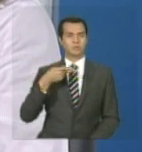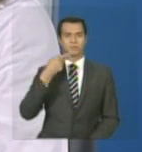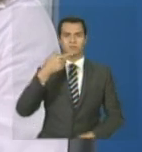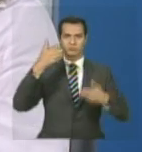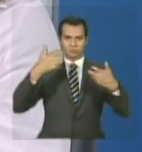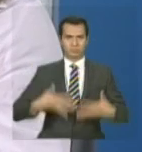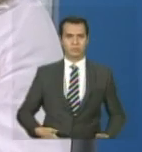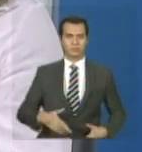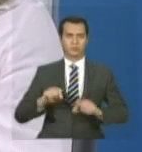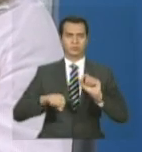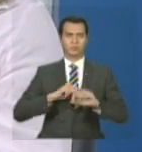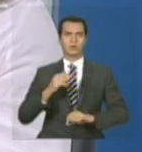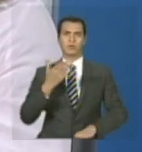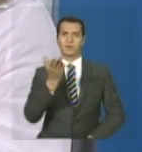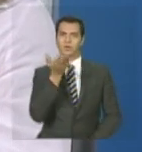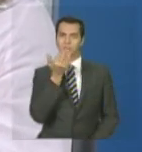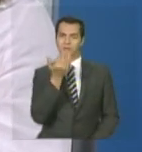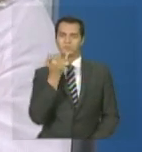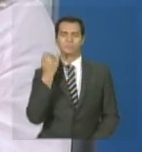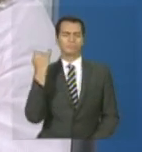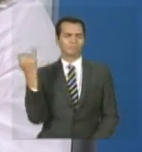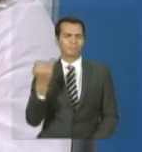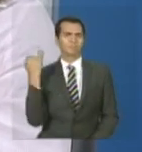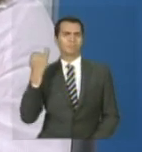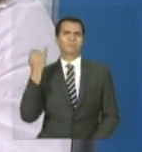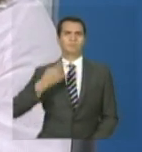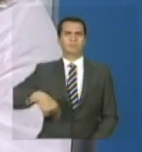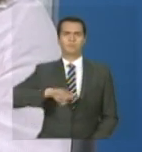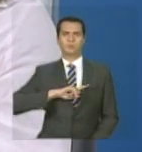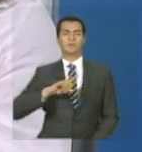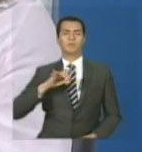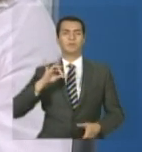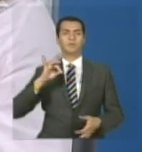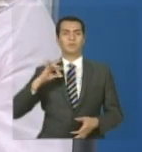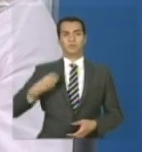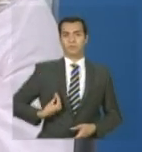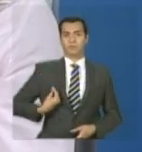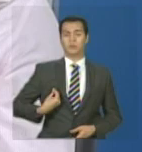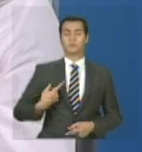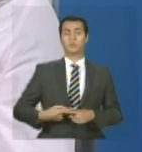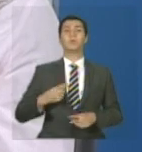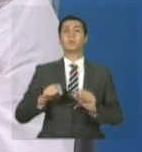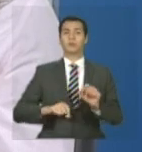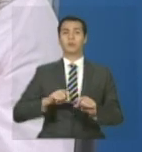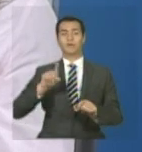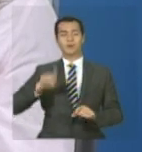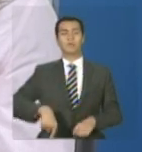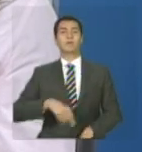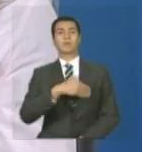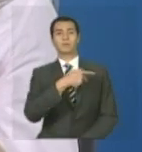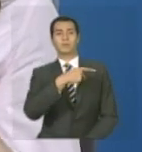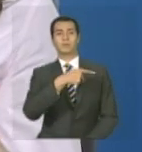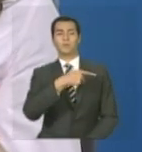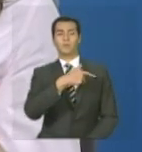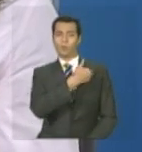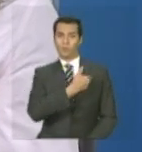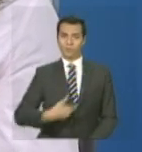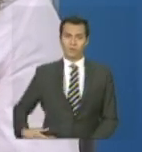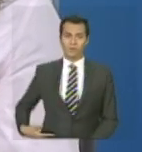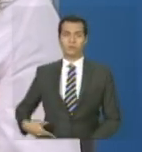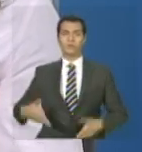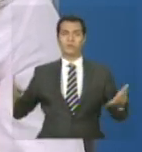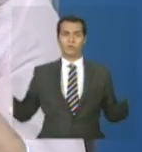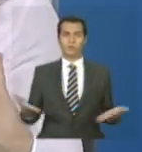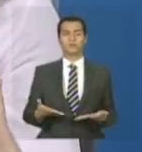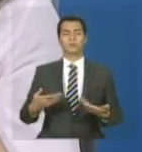é uma questão tão importante nas nossas vidas que ela tem que ficar como é uma questão de Estado, é uma questão que o Estado, hoje no